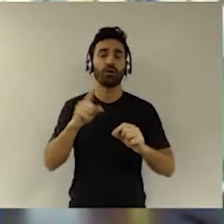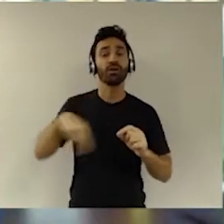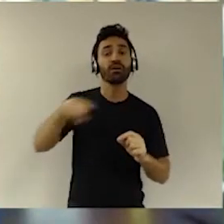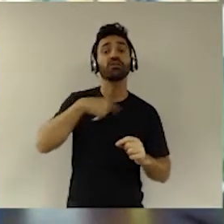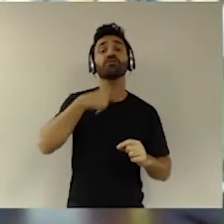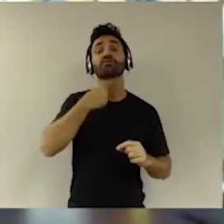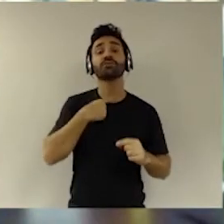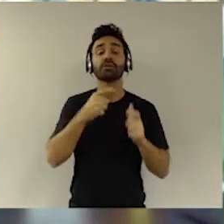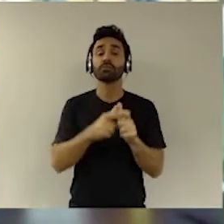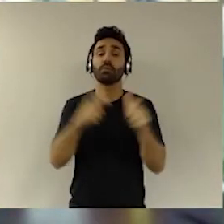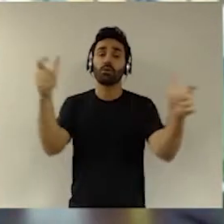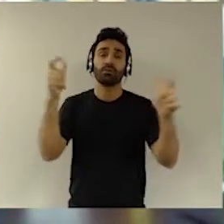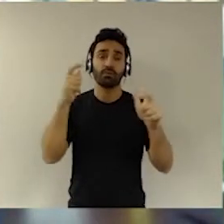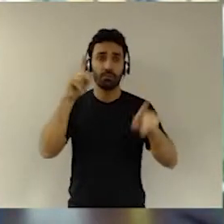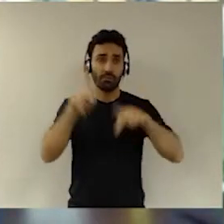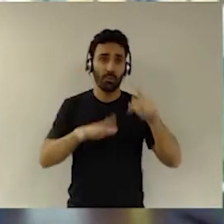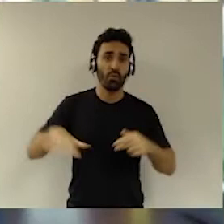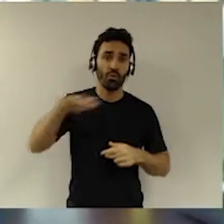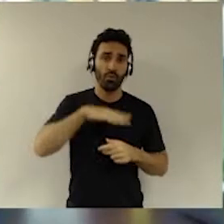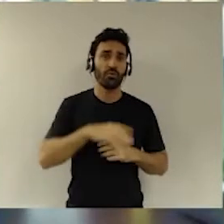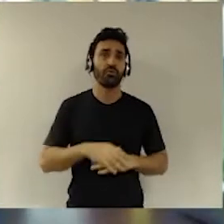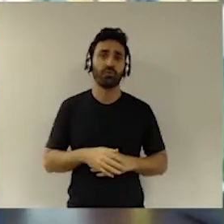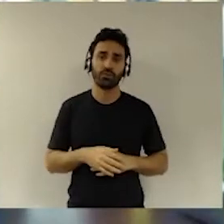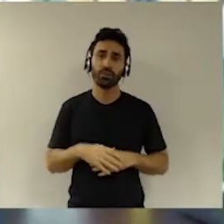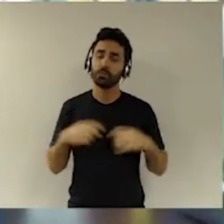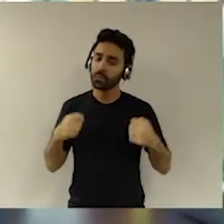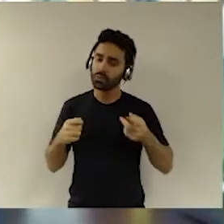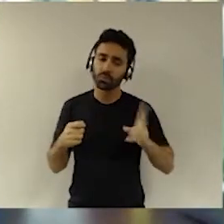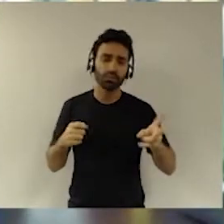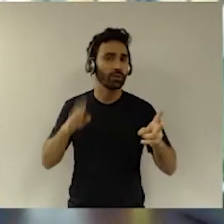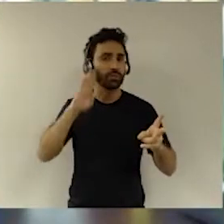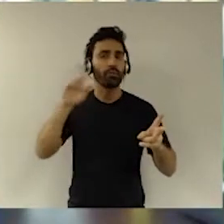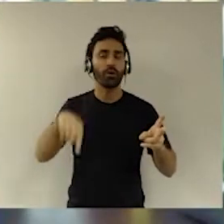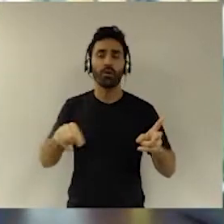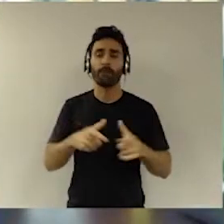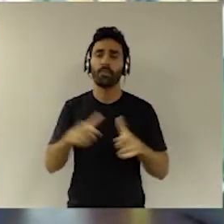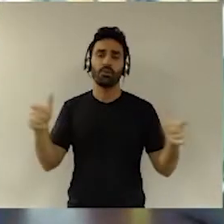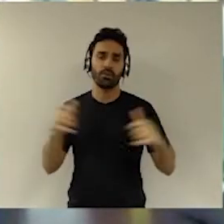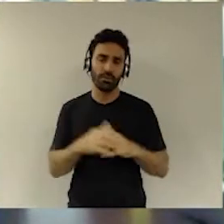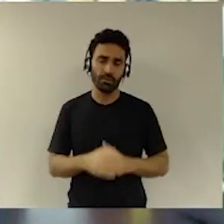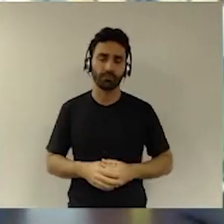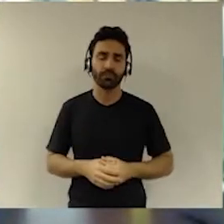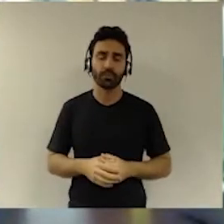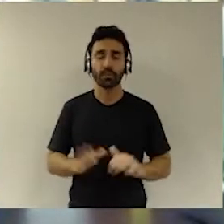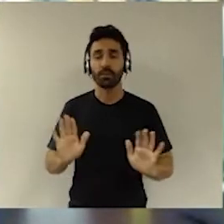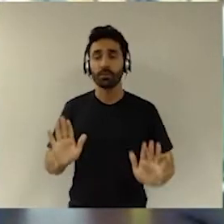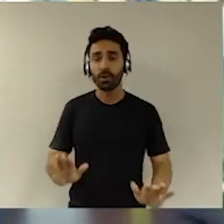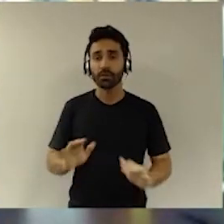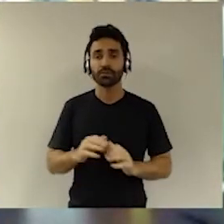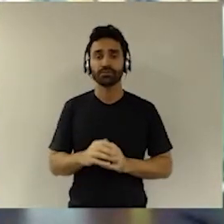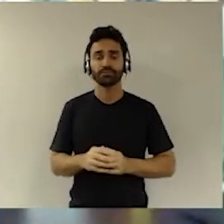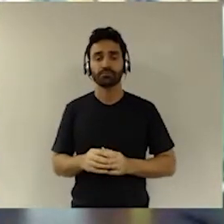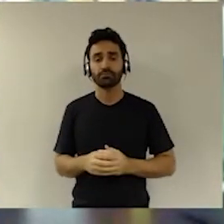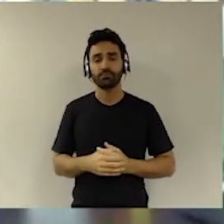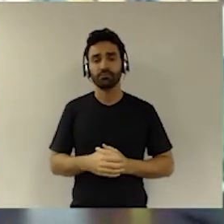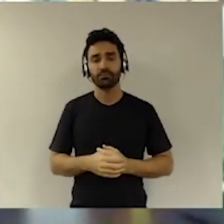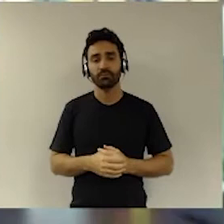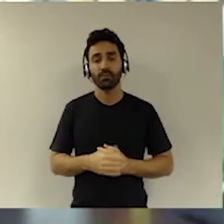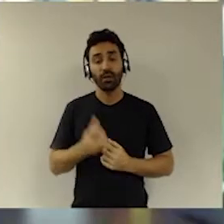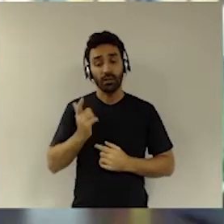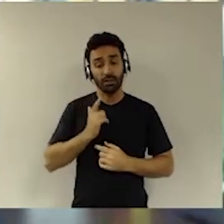maioria, a prevalência da vontade da maioria, mas, no entanto, por outro lado,